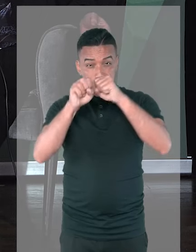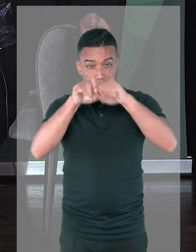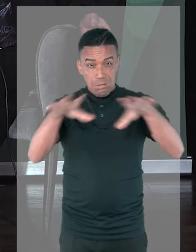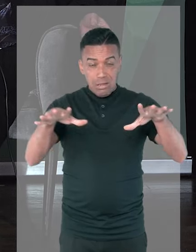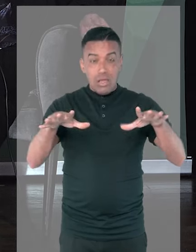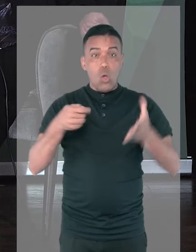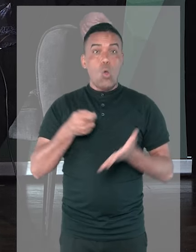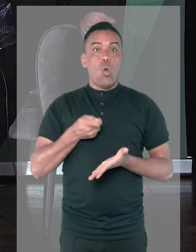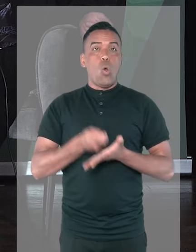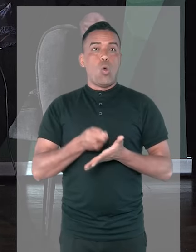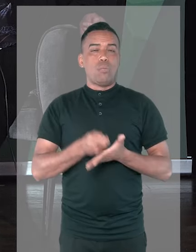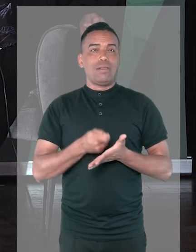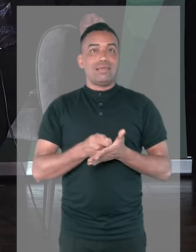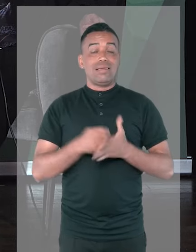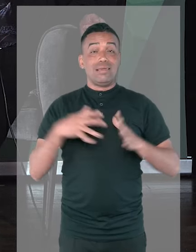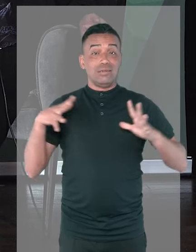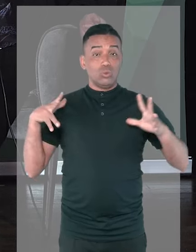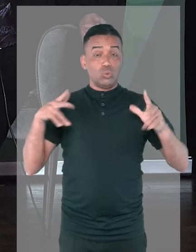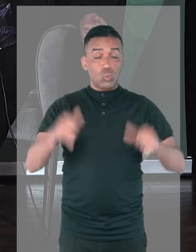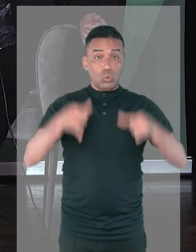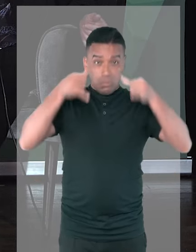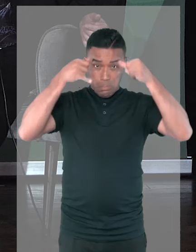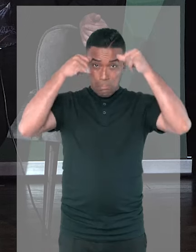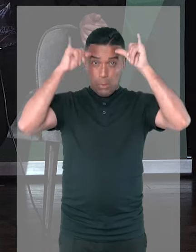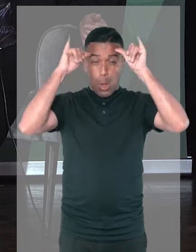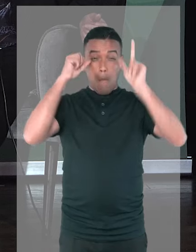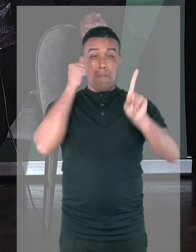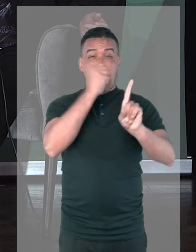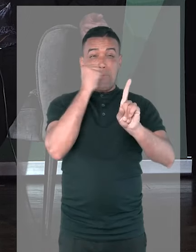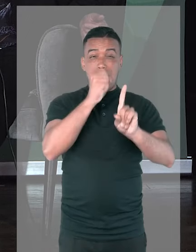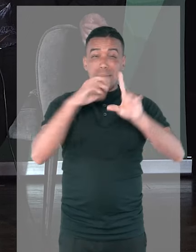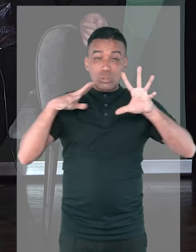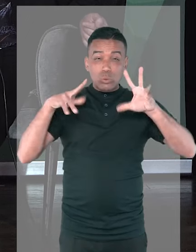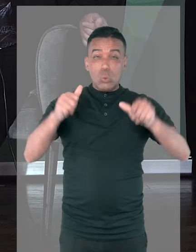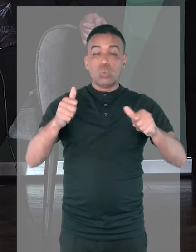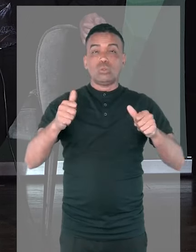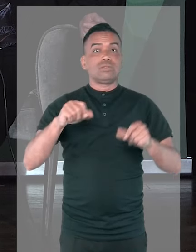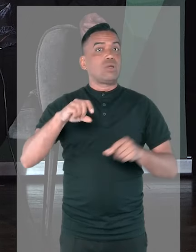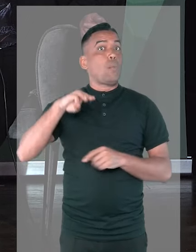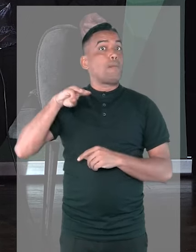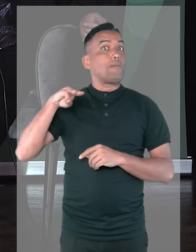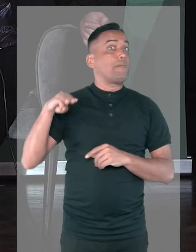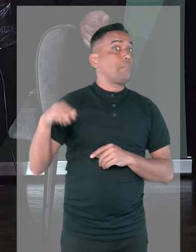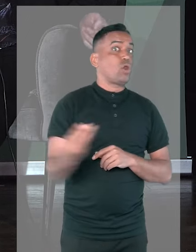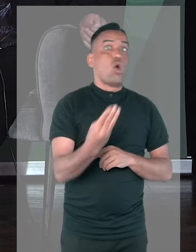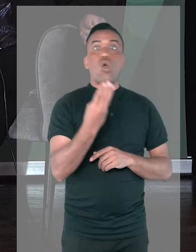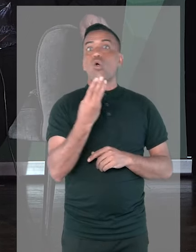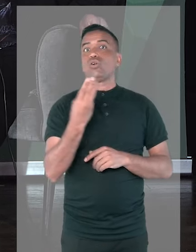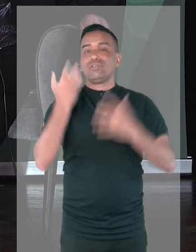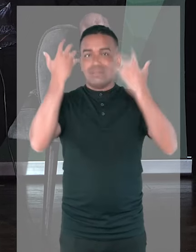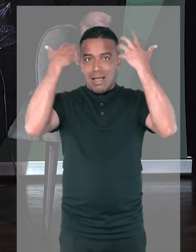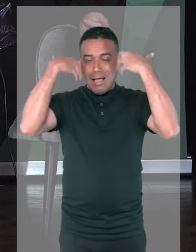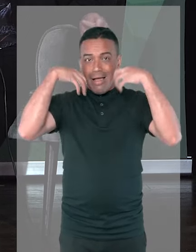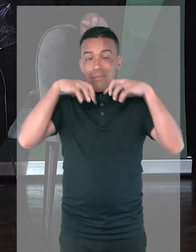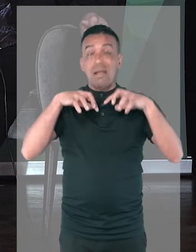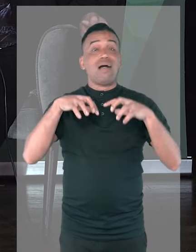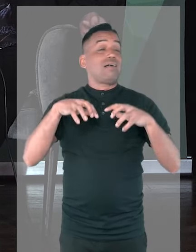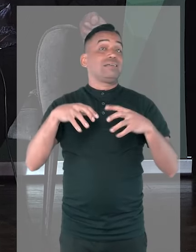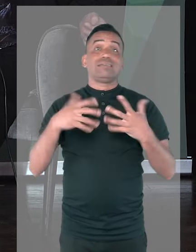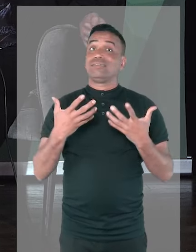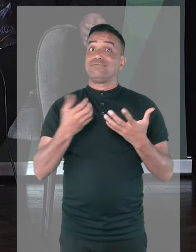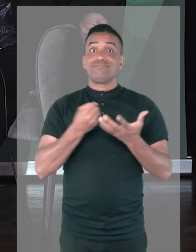obrigue a abatermos todo o rebanho brasileiro, né, que são milhões de animais, centenas de